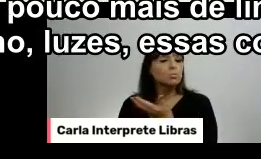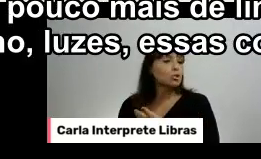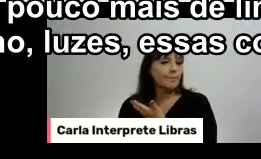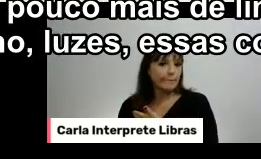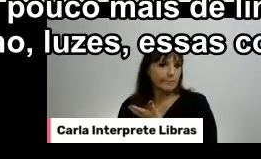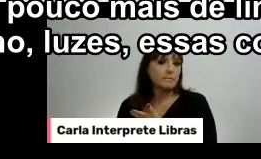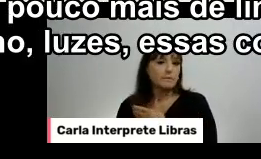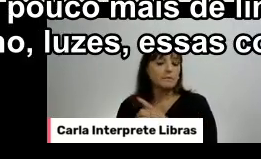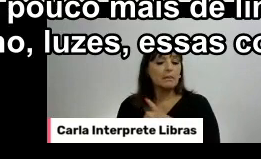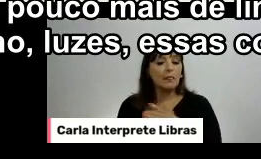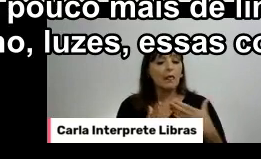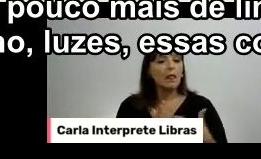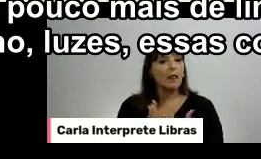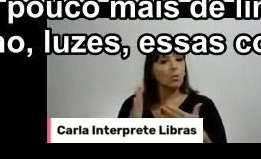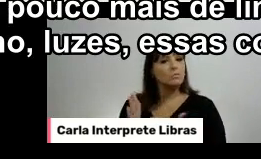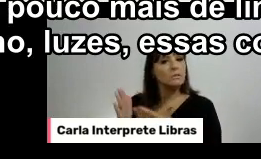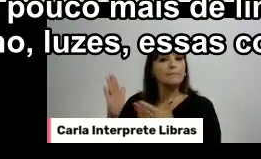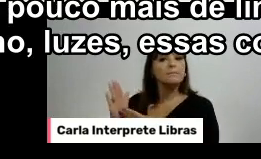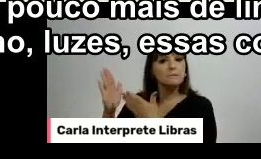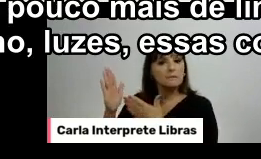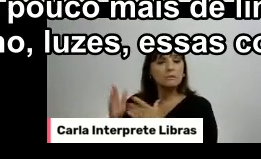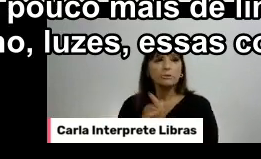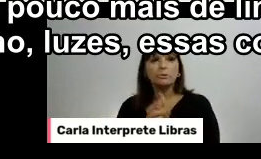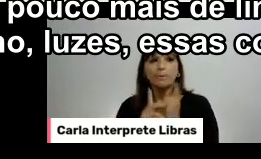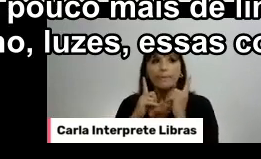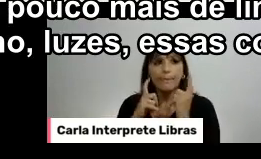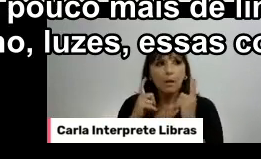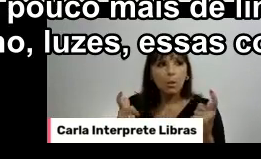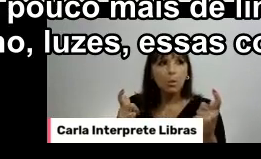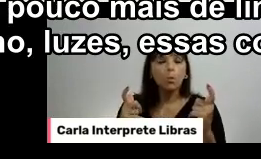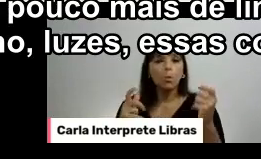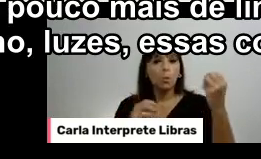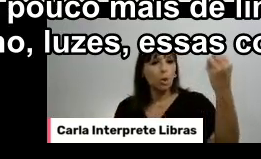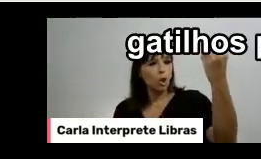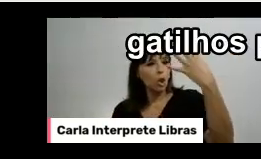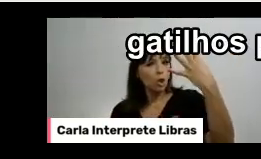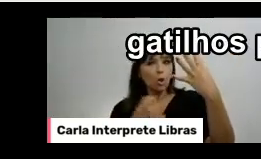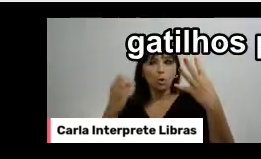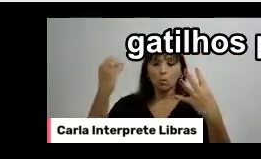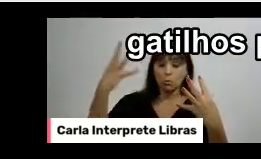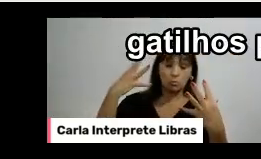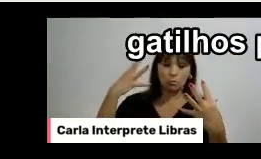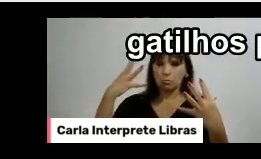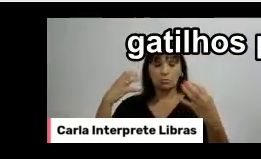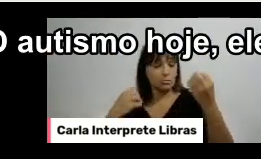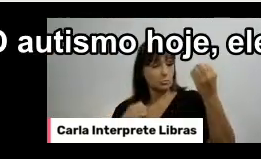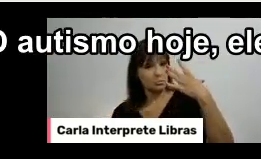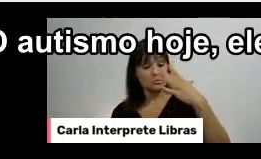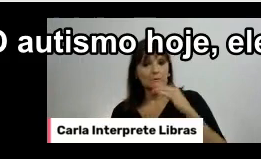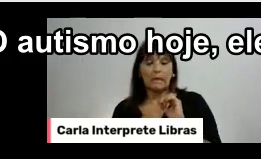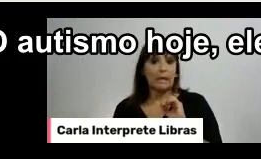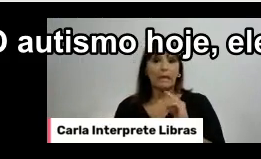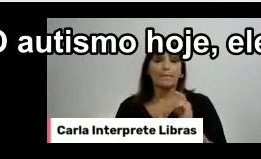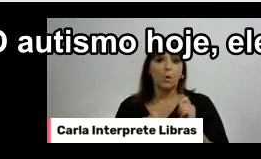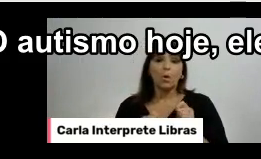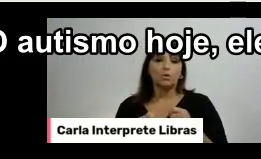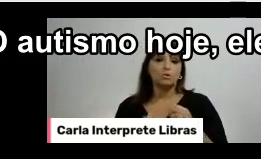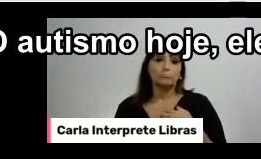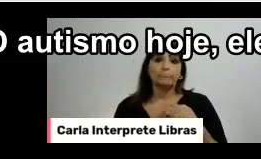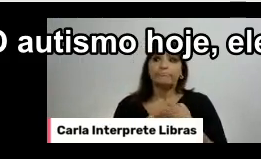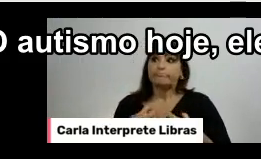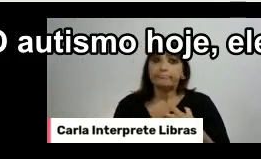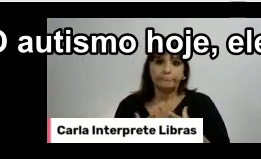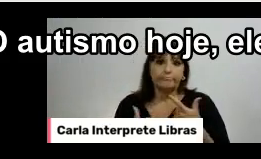de limitações com relação a barulho, luzes, né, essas coisas acabam se tornando gatilhos para crises.